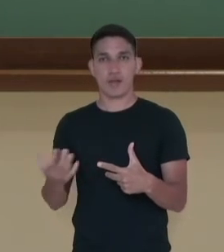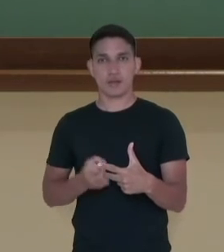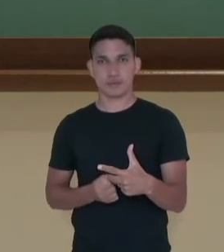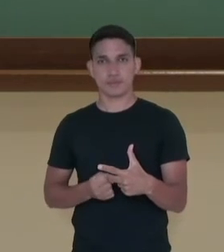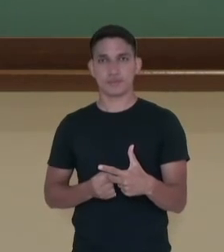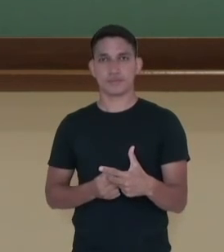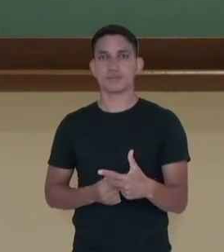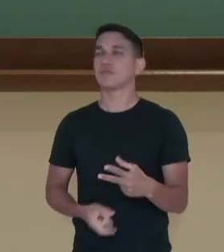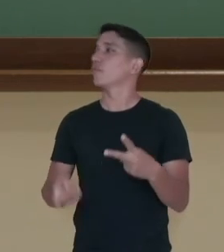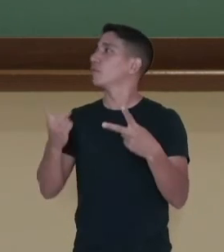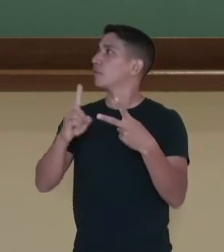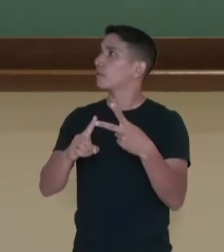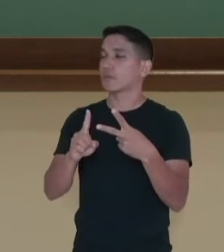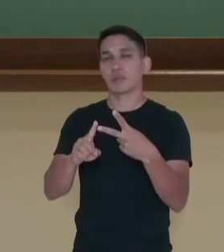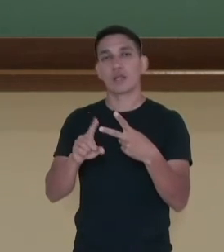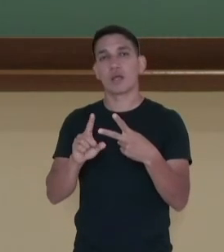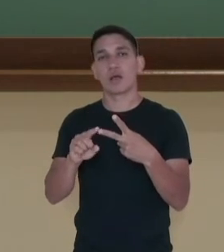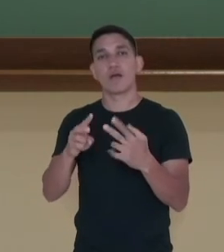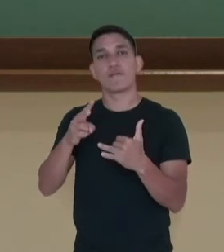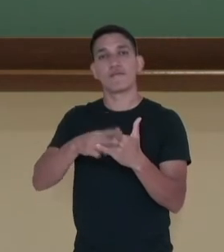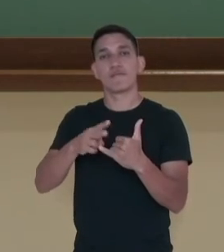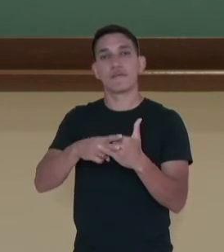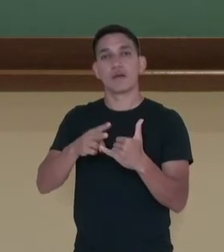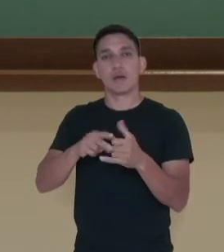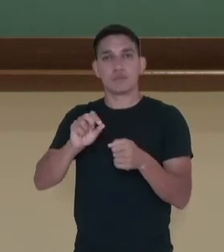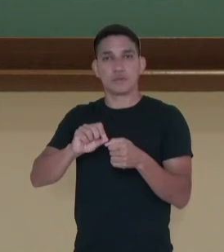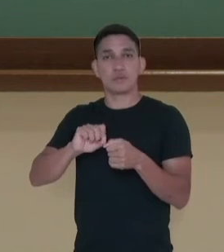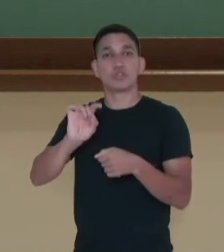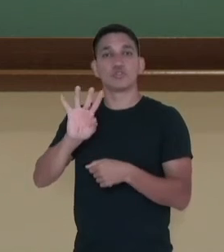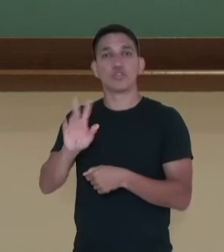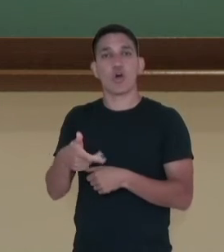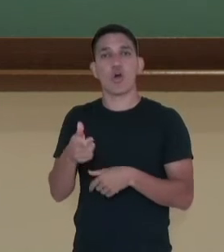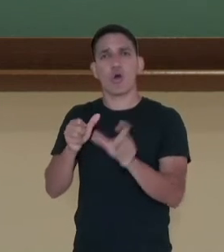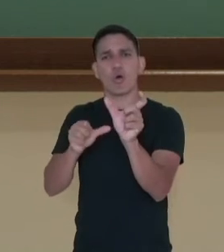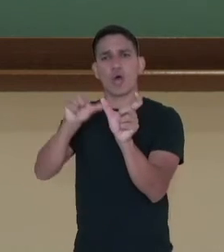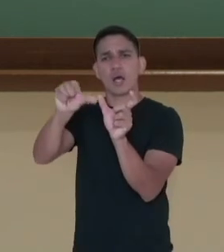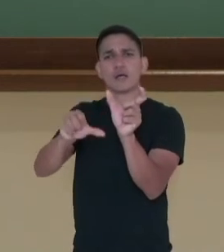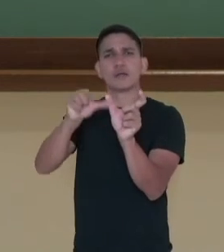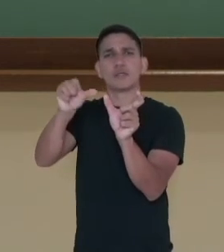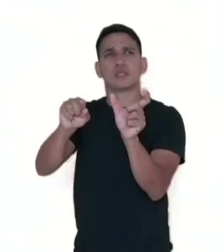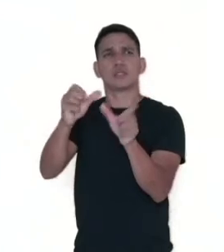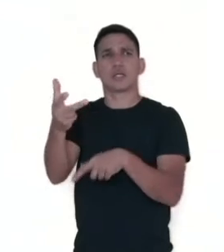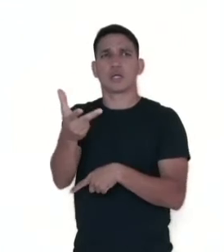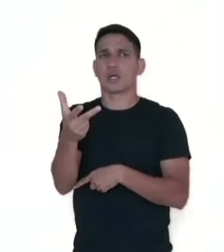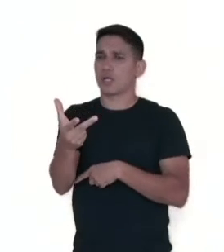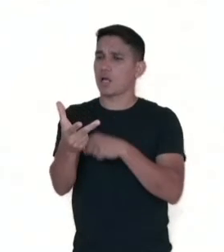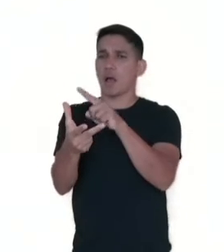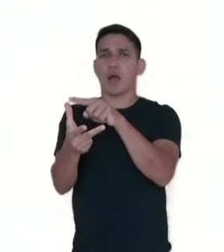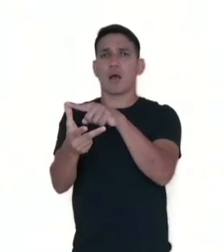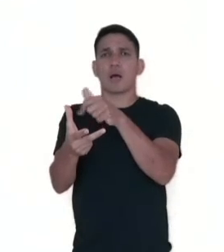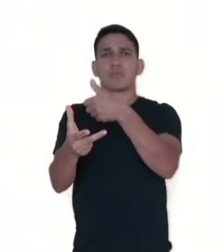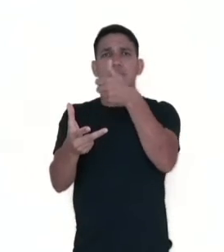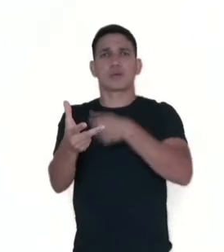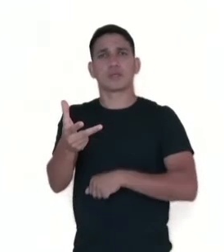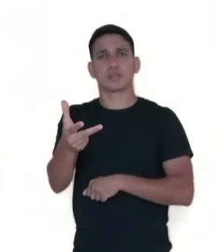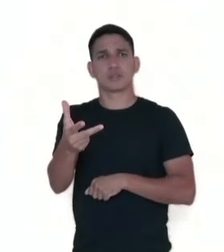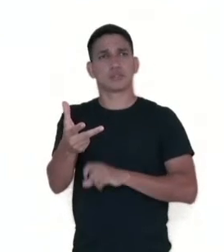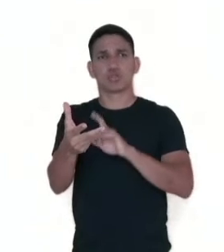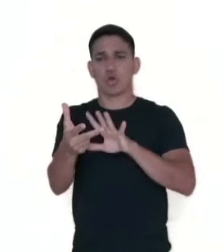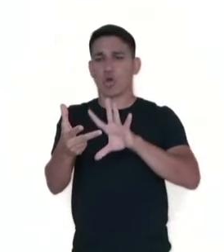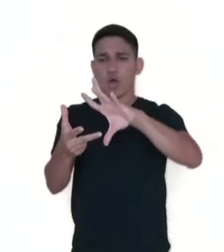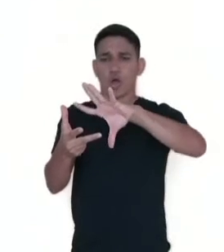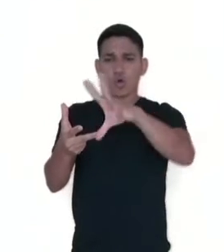verbo hacer, ele só tem irregularidade na primeira pessoa. Tem um G ali, ó, yo hago. As